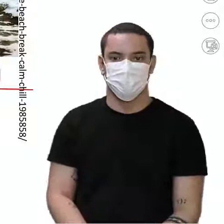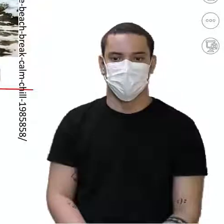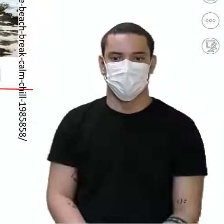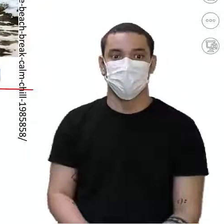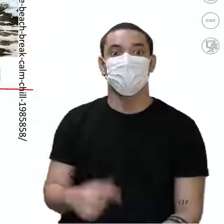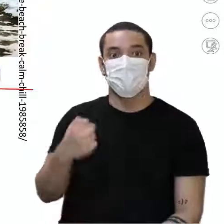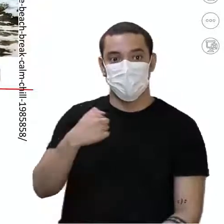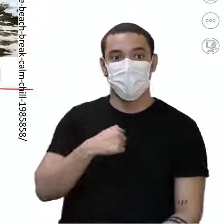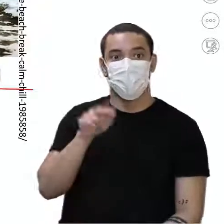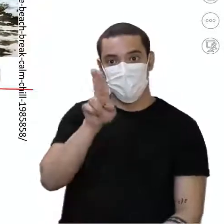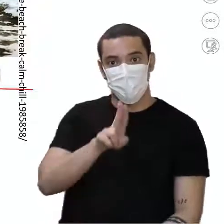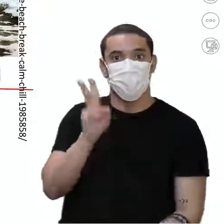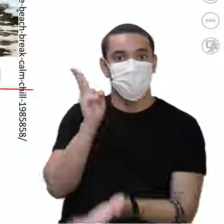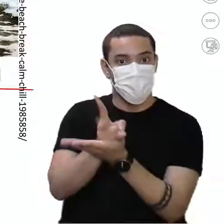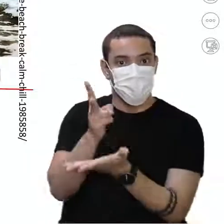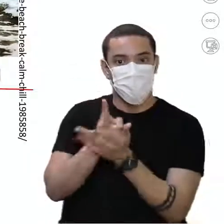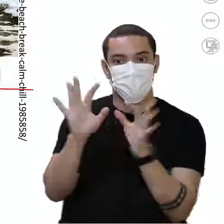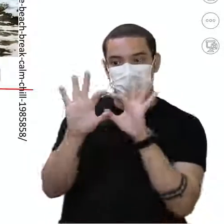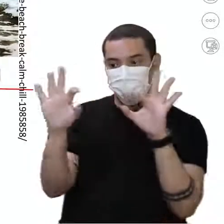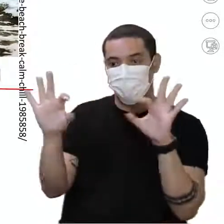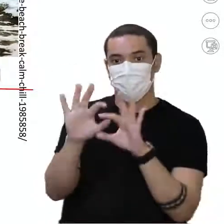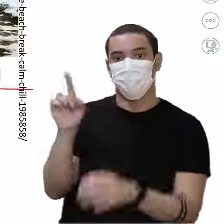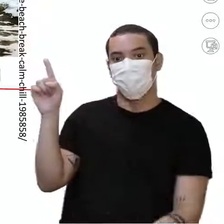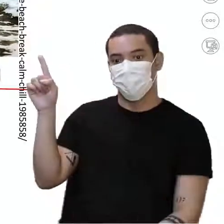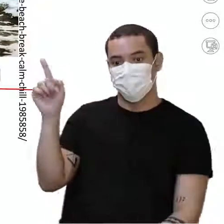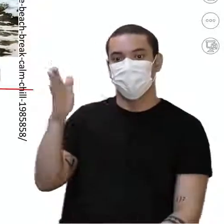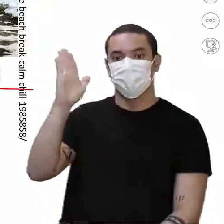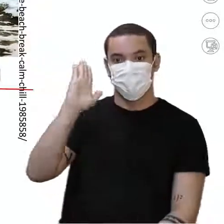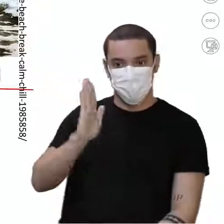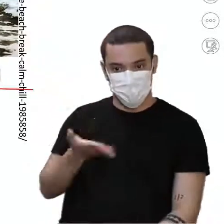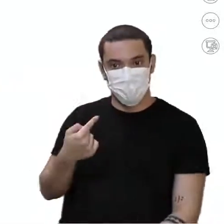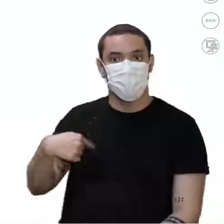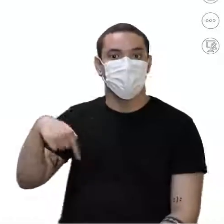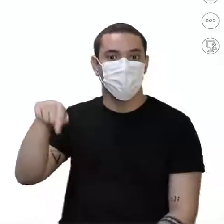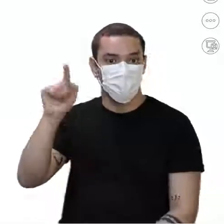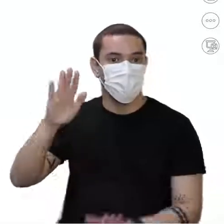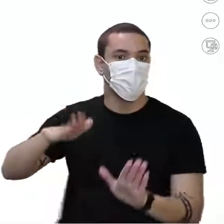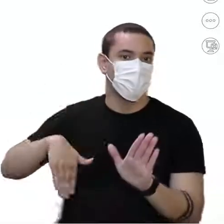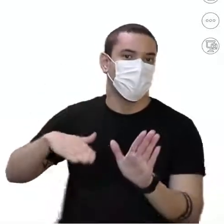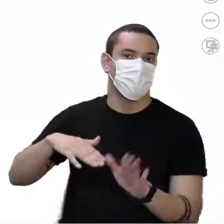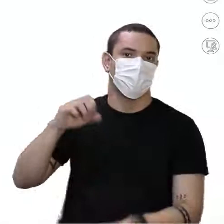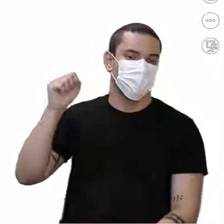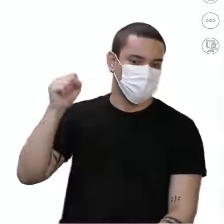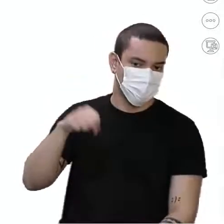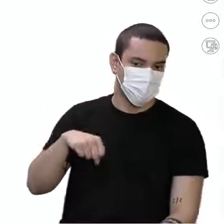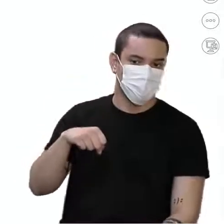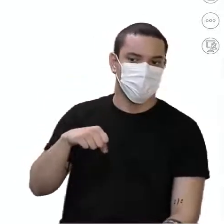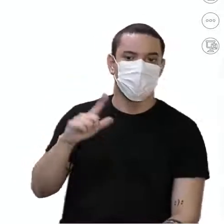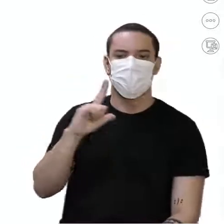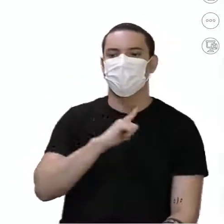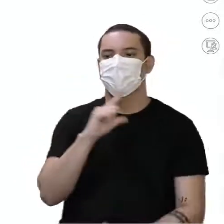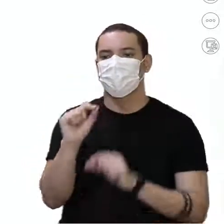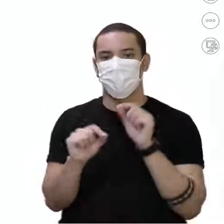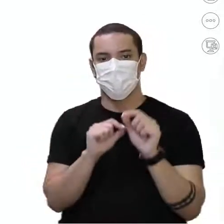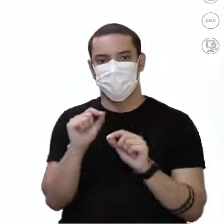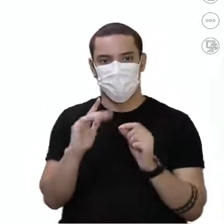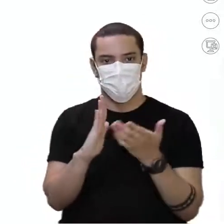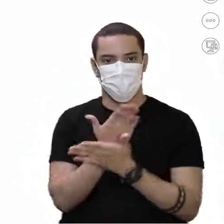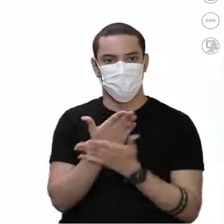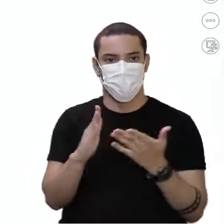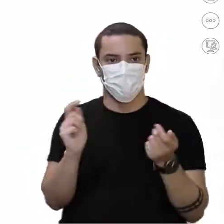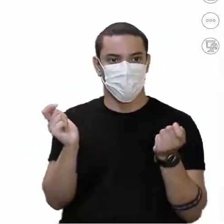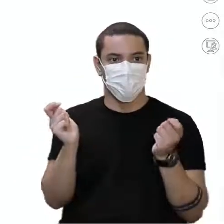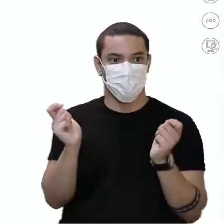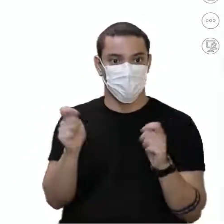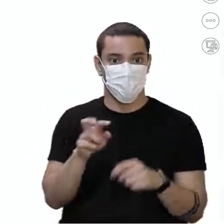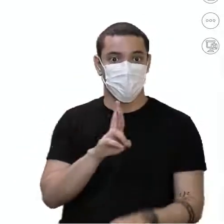been to the beach. Sim, eu já fui à praia. E aí eu tenho aqui as minhas formas de